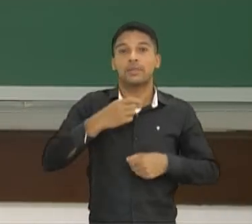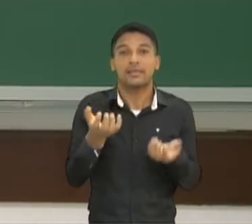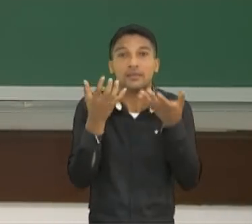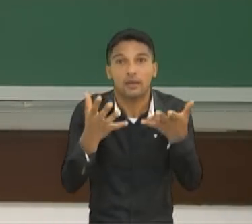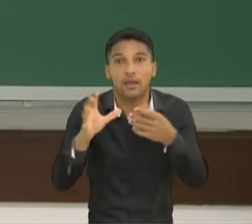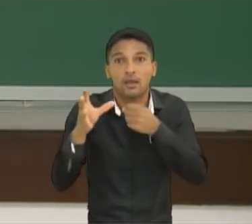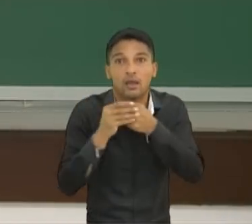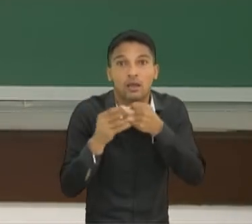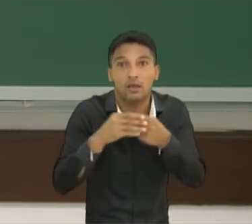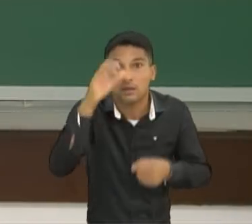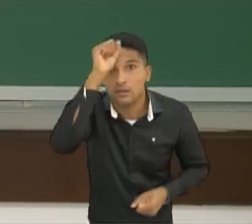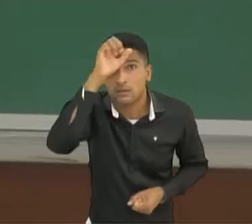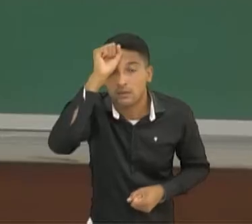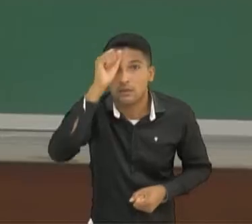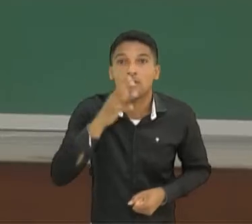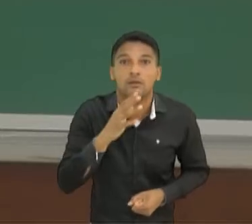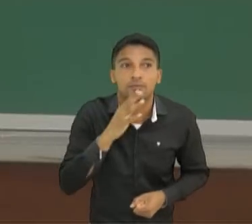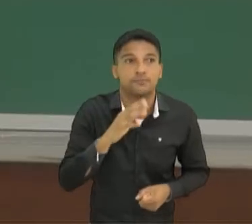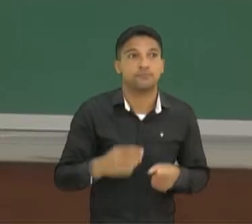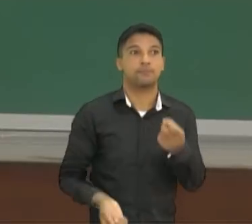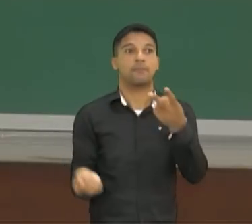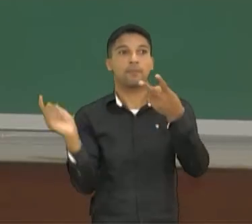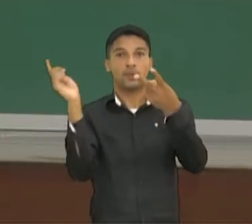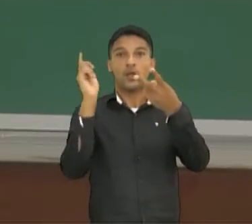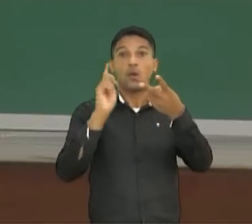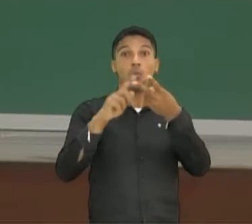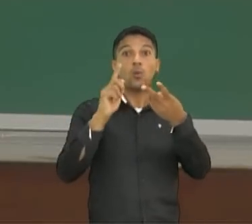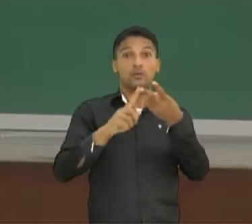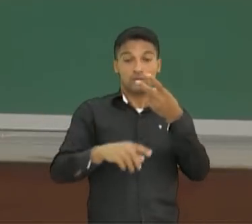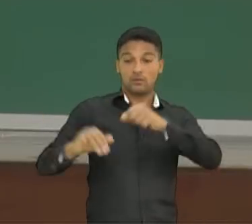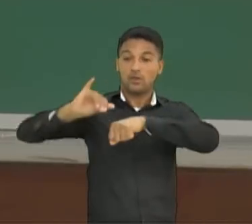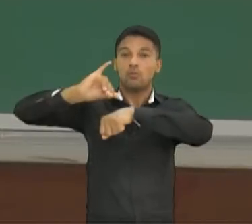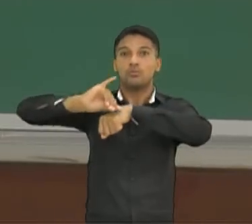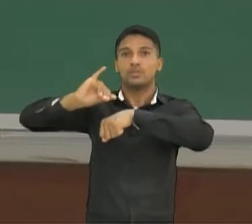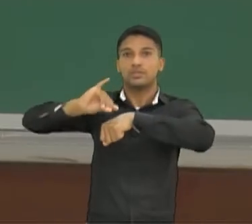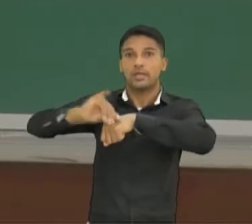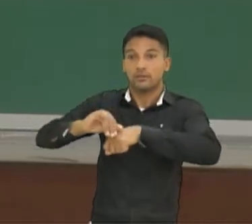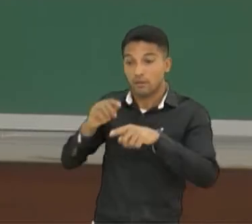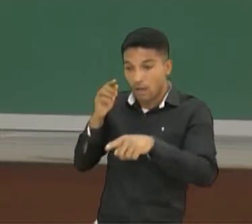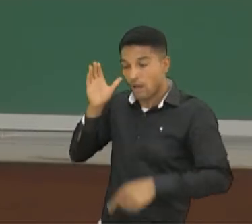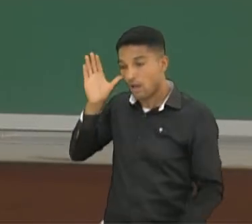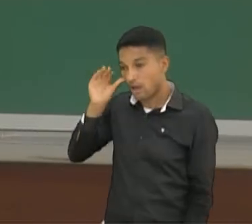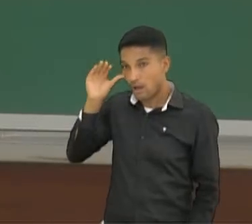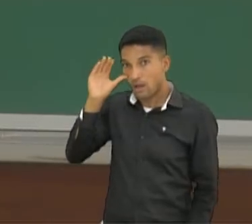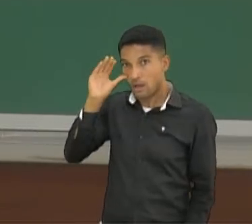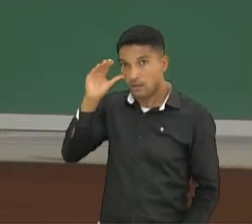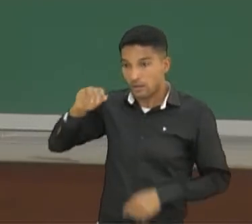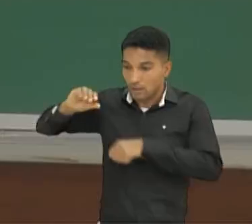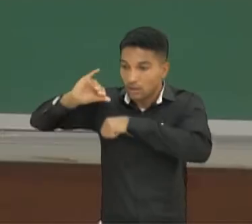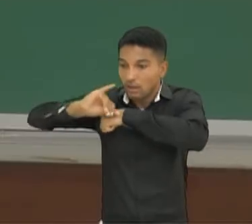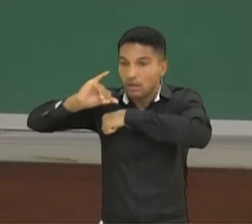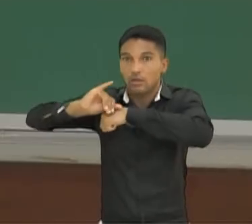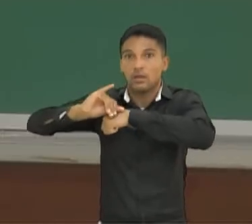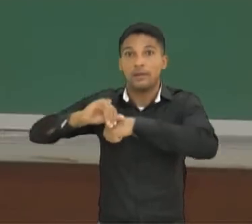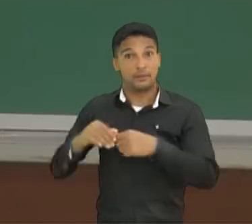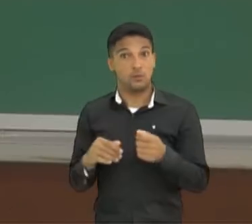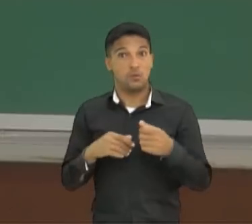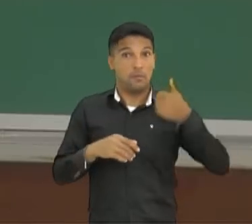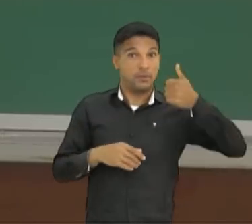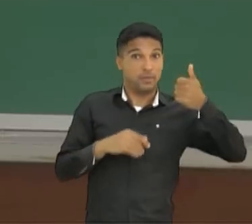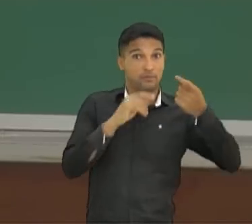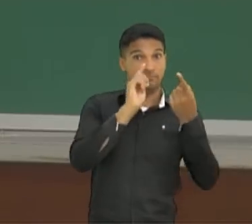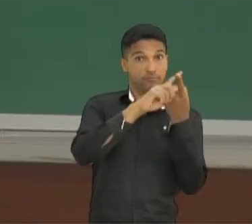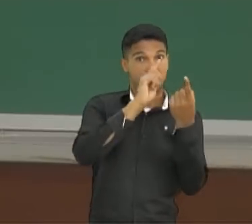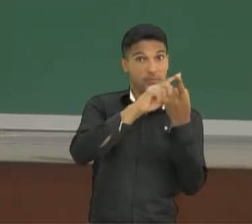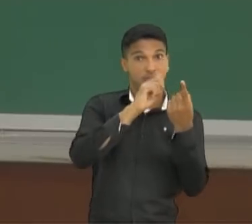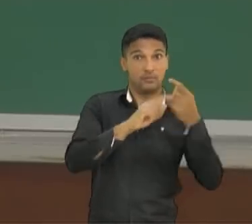aqui também é o objeto a ser conhecido, que são os 2 fatores que a gente viu na tela anterior. Então precisa ter uma consciência e precisa